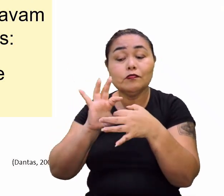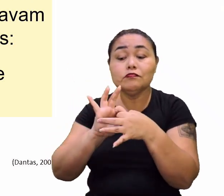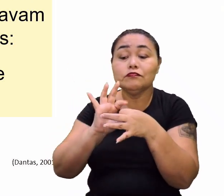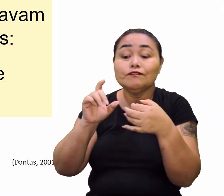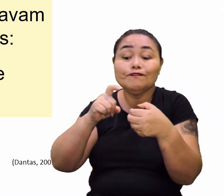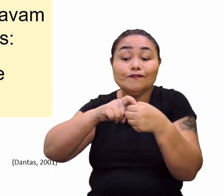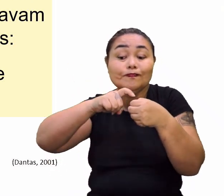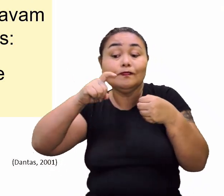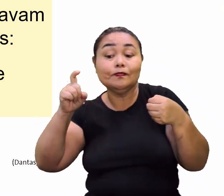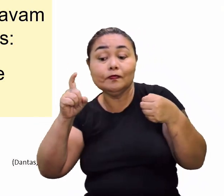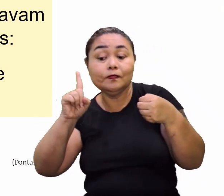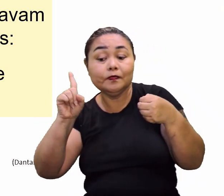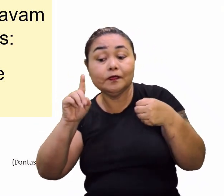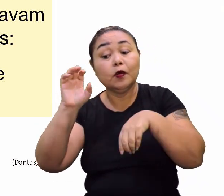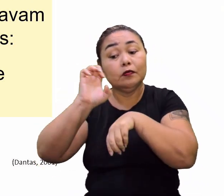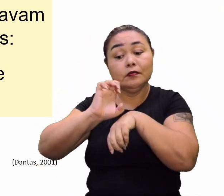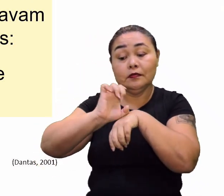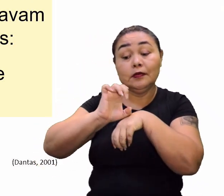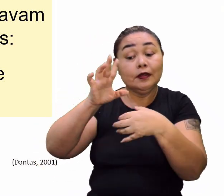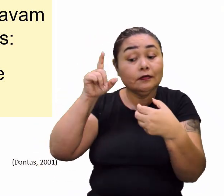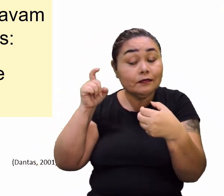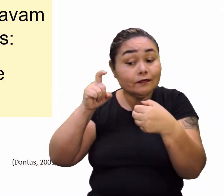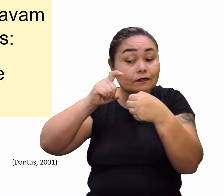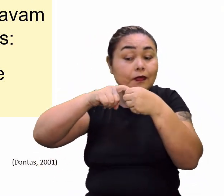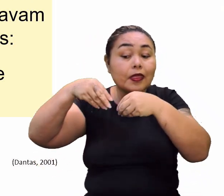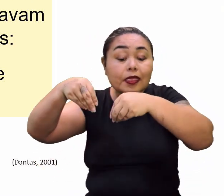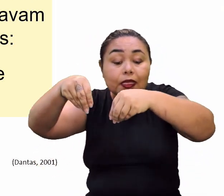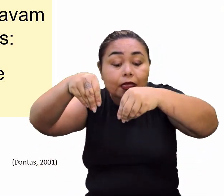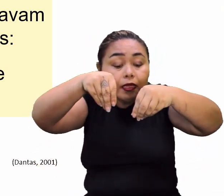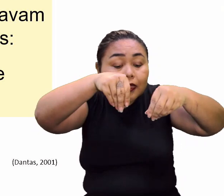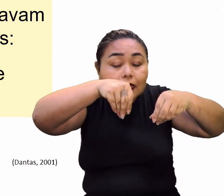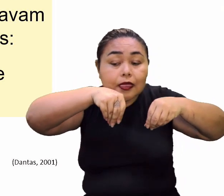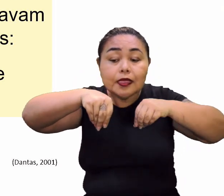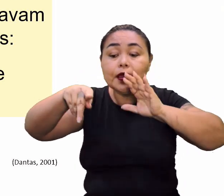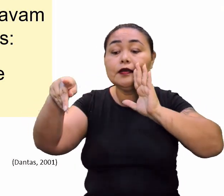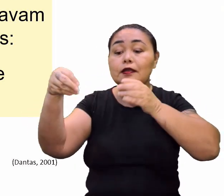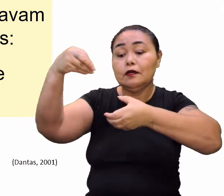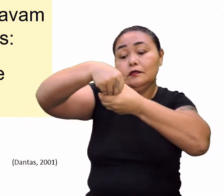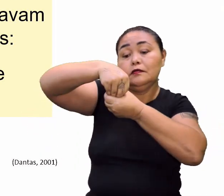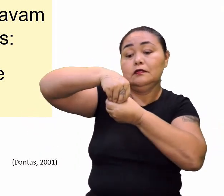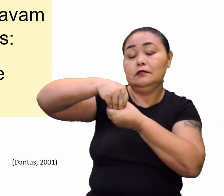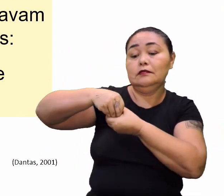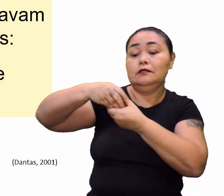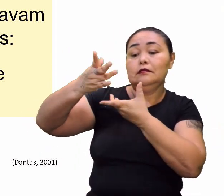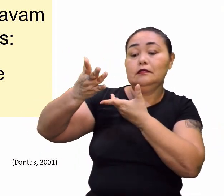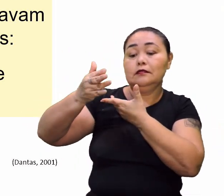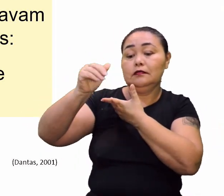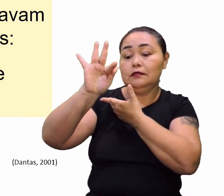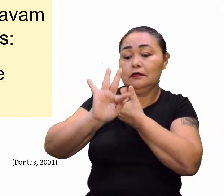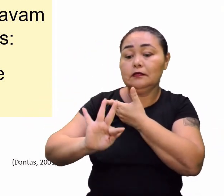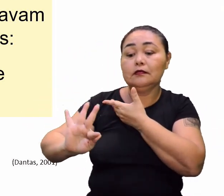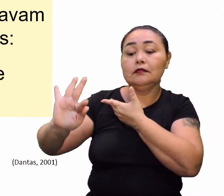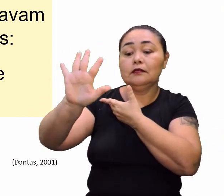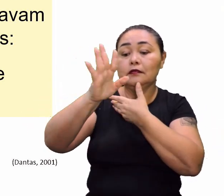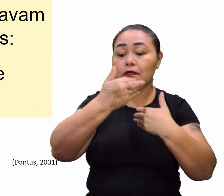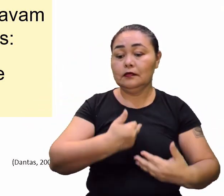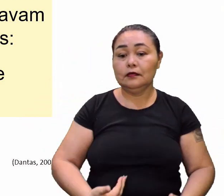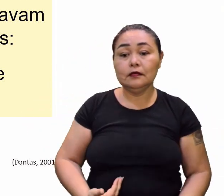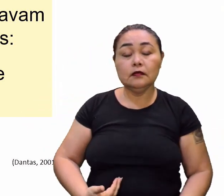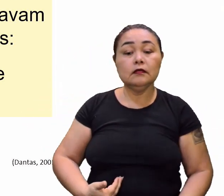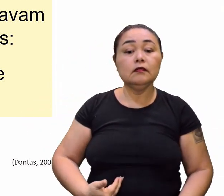como Estado. Okay? Exato. Nós éramos território. E aí houve uma